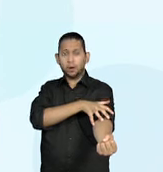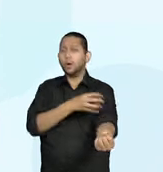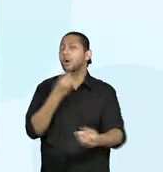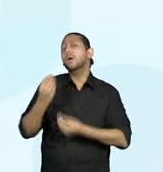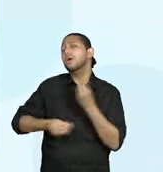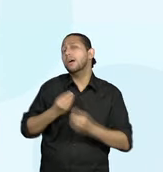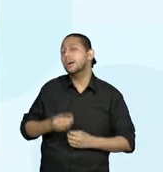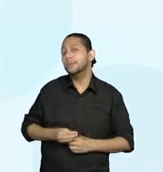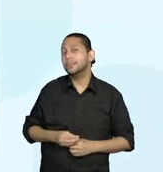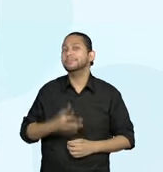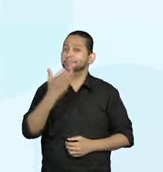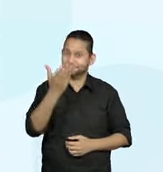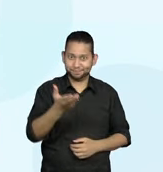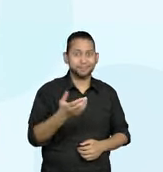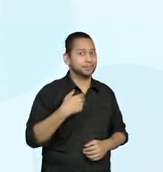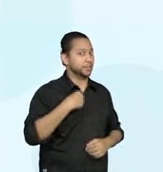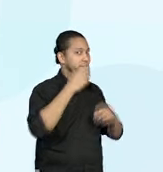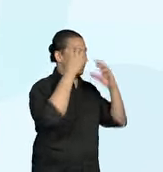que nem